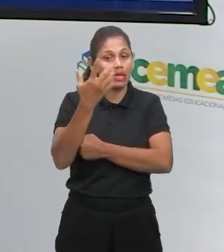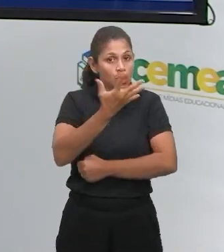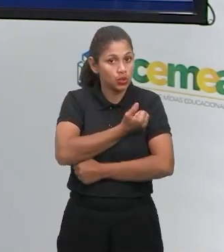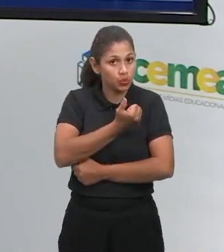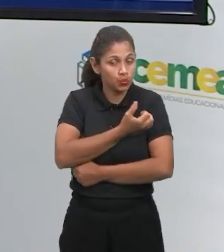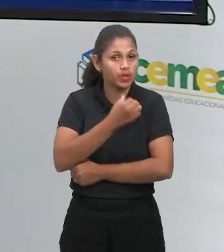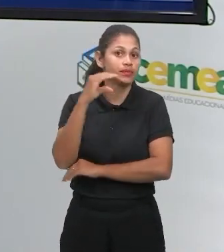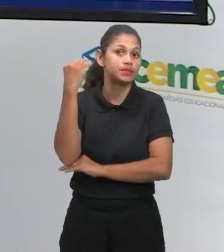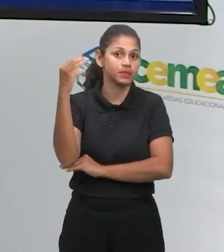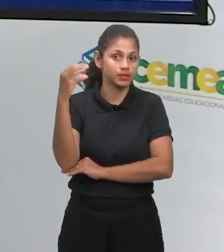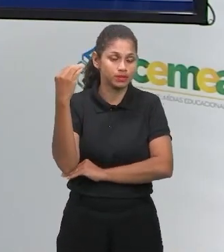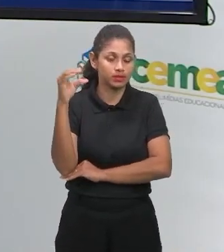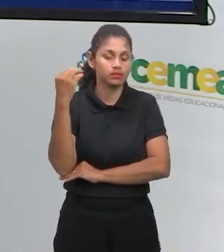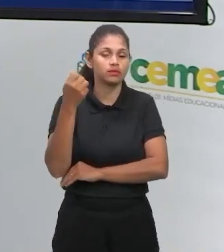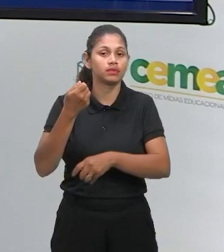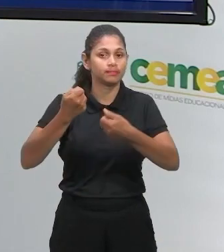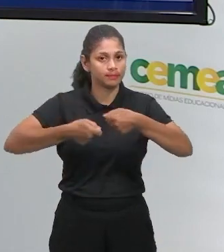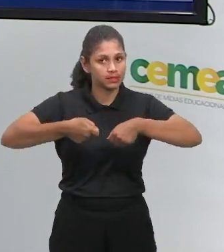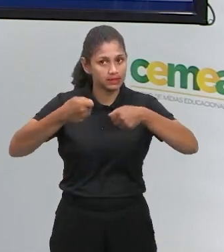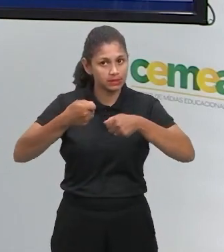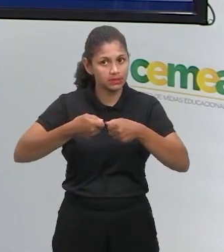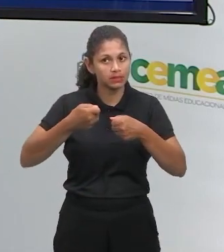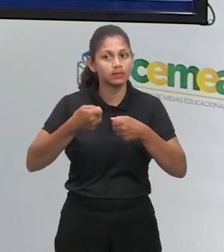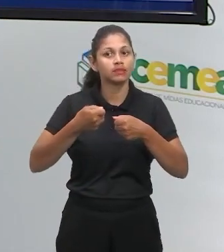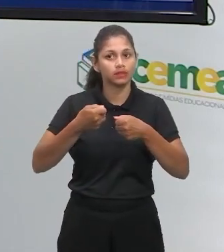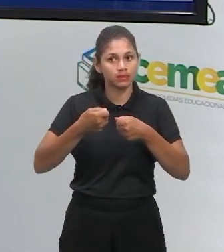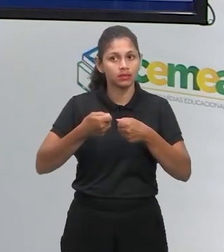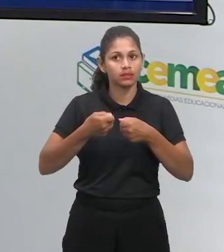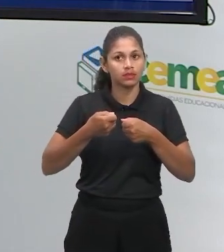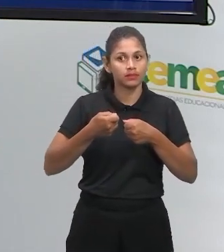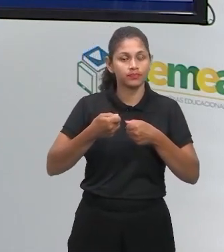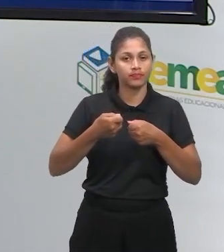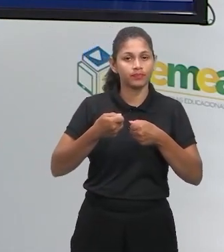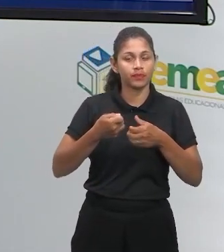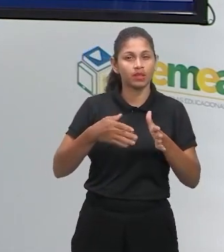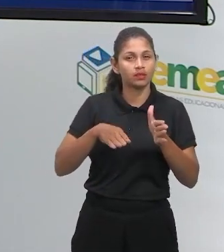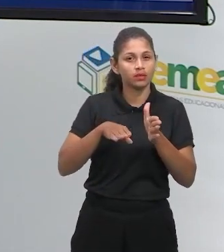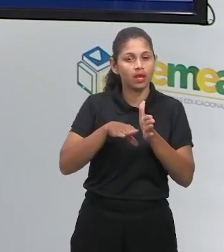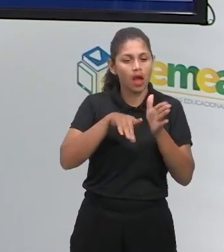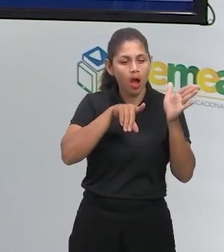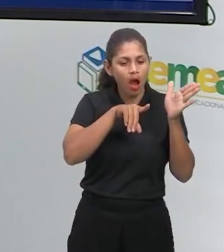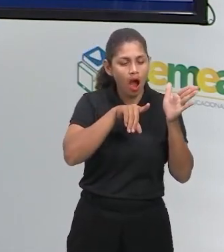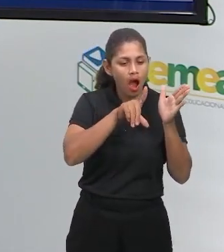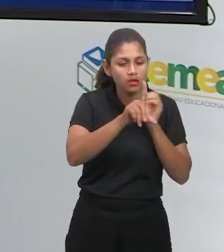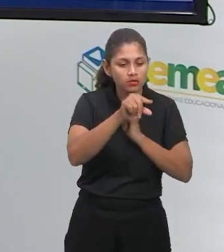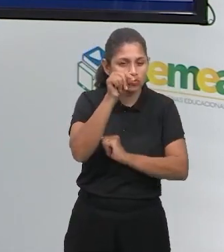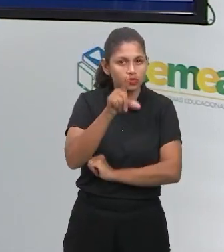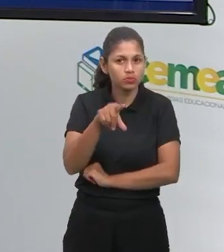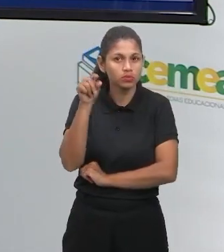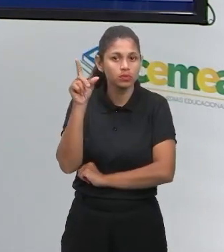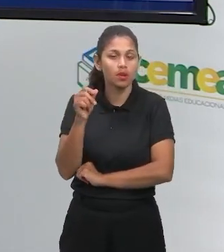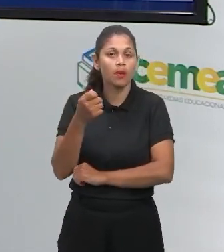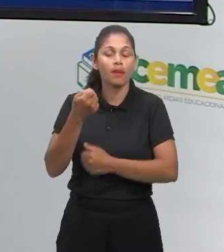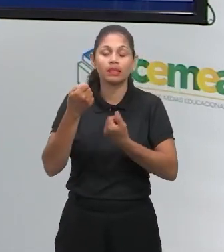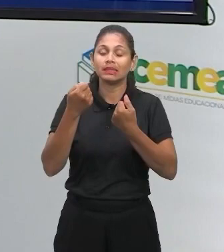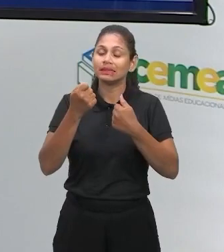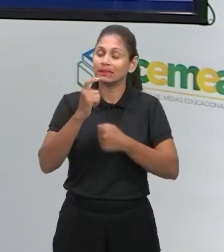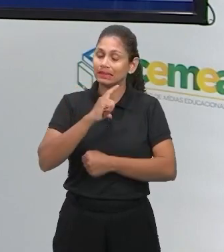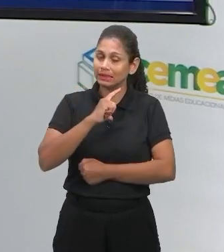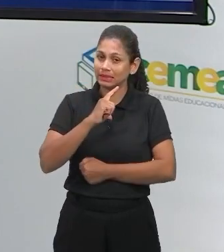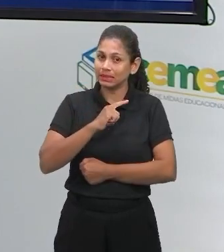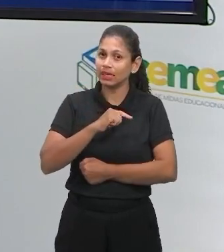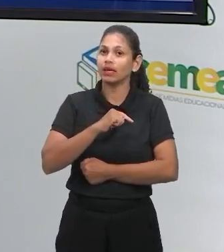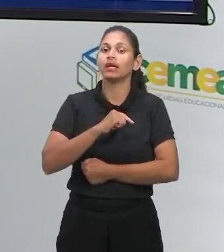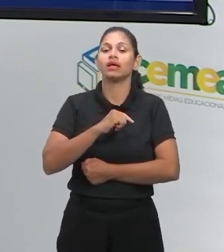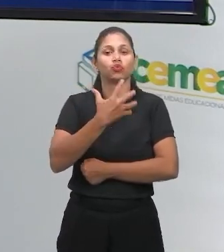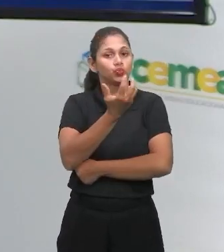ao expoente. Para isso, o que é que a gente vai ter? Percebe que até as alternativas, ela está sendo dada essa parte de notação científica. Para a gente